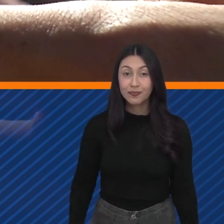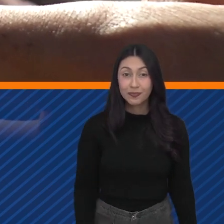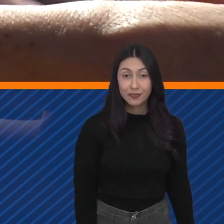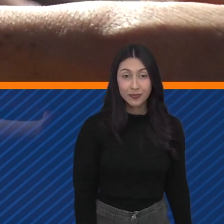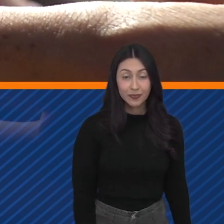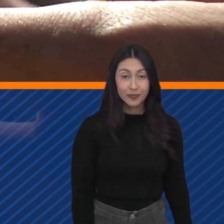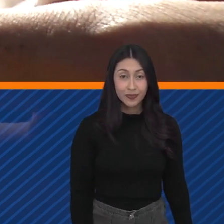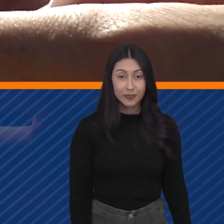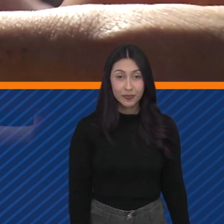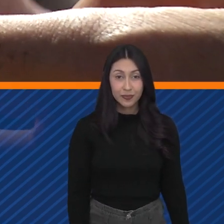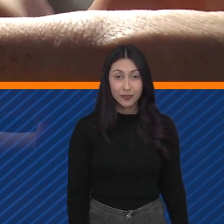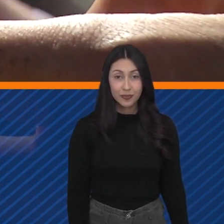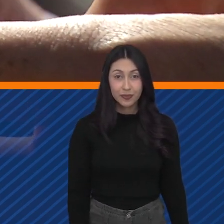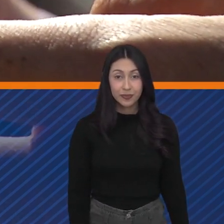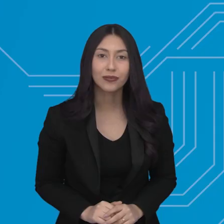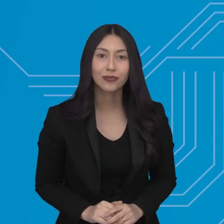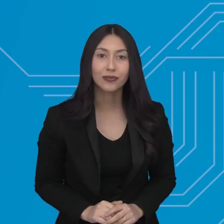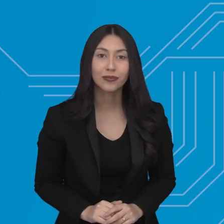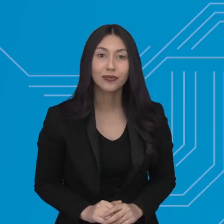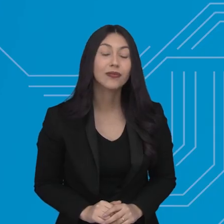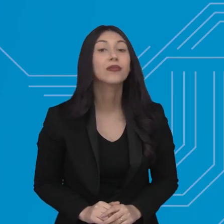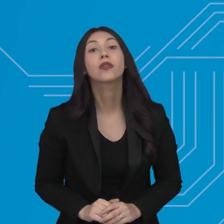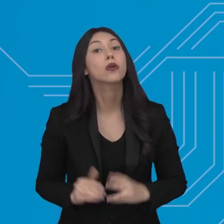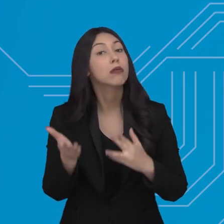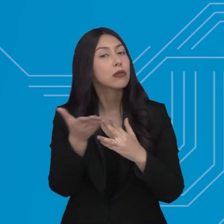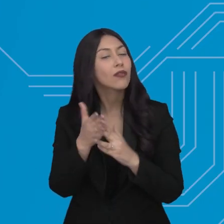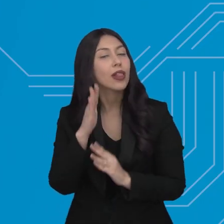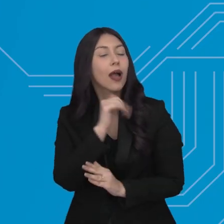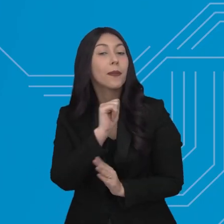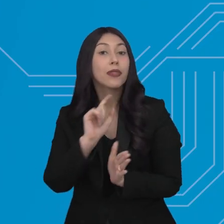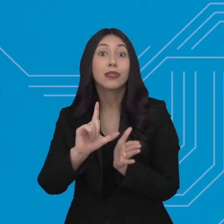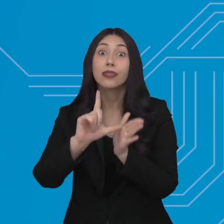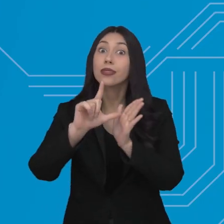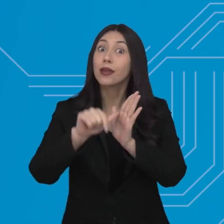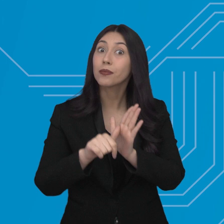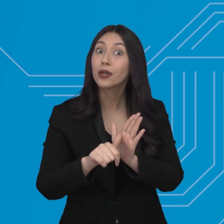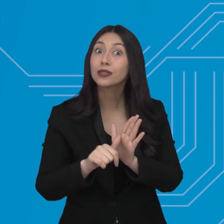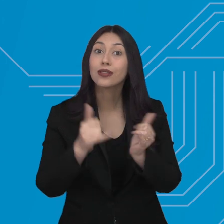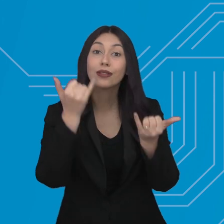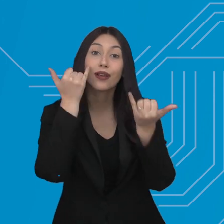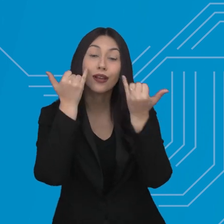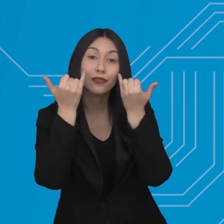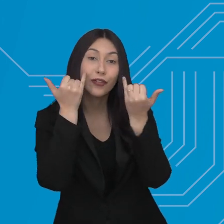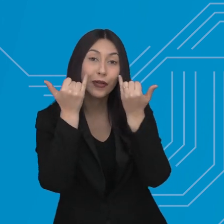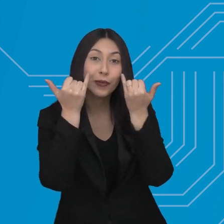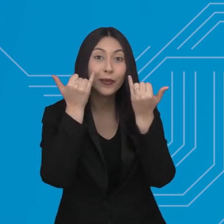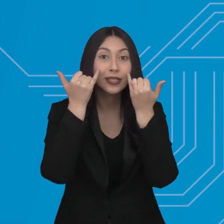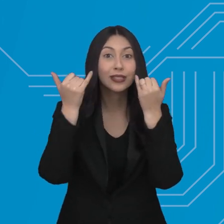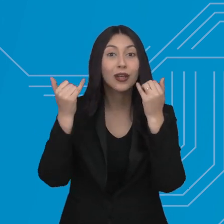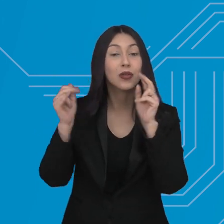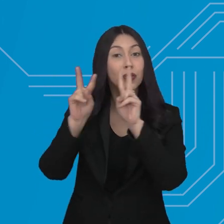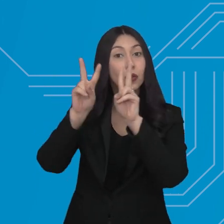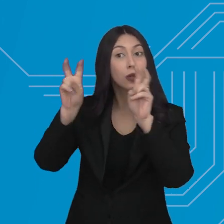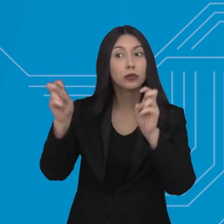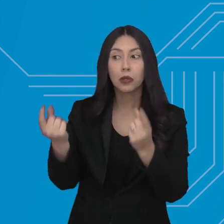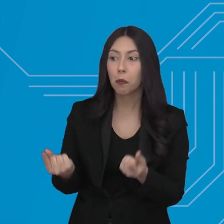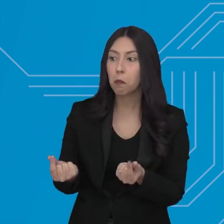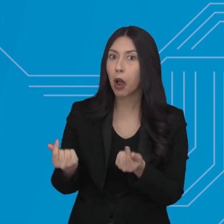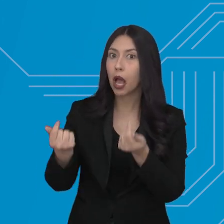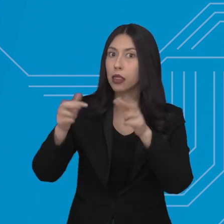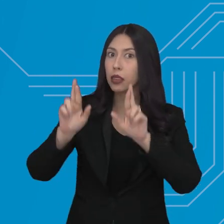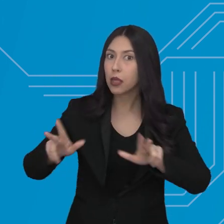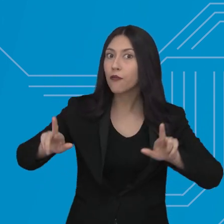95220 2974. A gente faz uma pausa rápida e no próximo bloco tem informação sobre a diferença